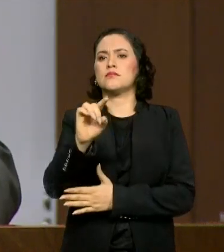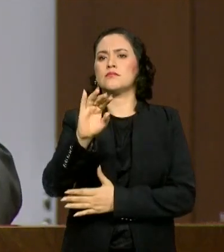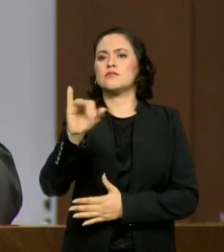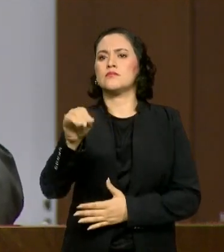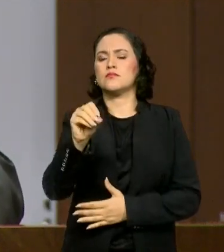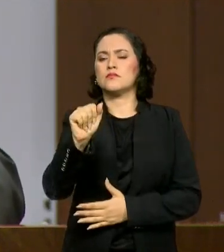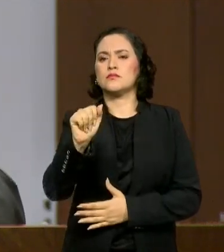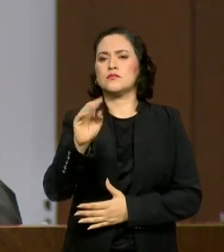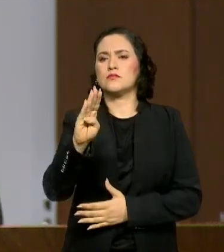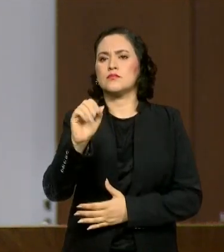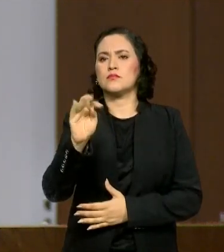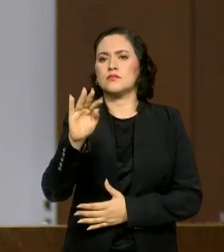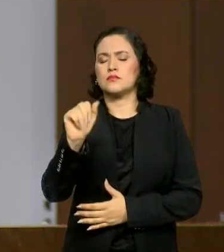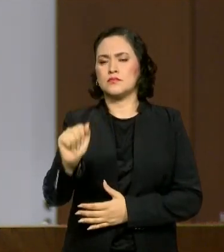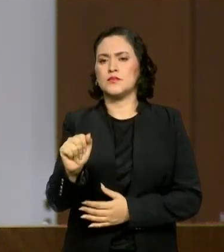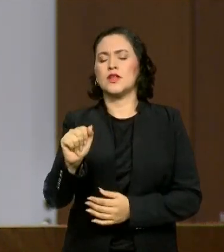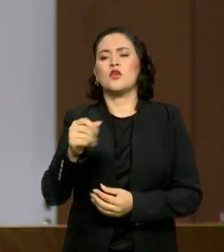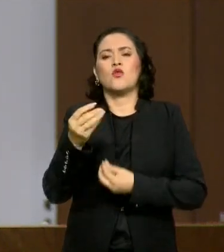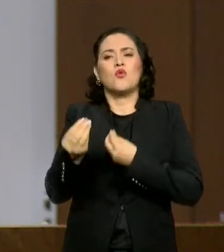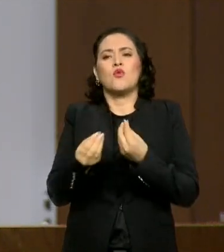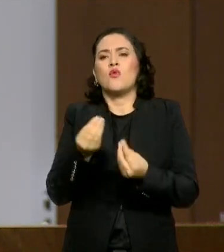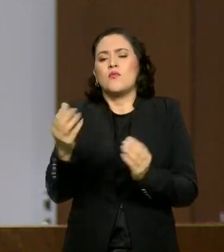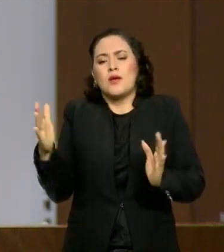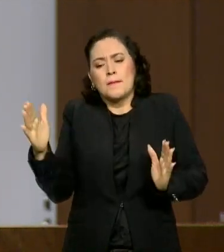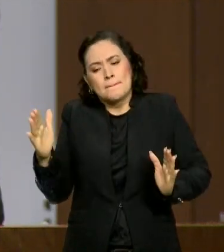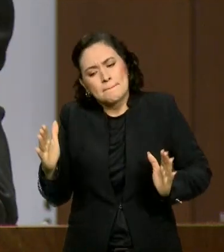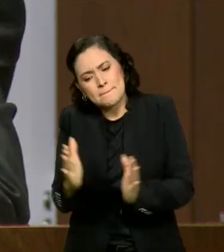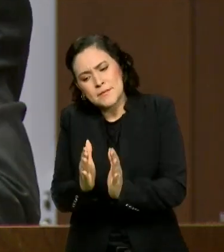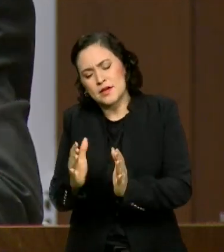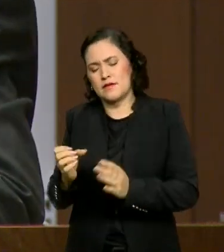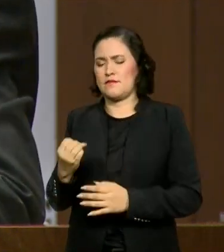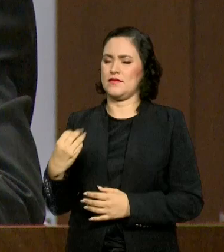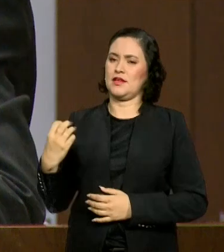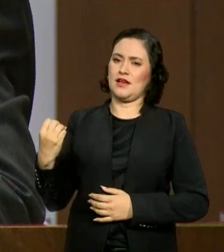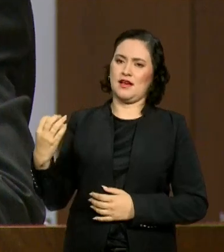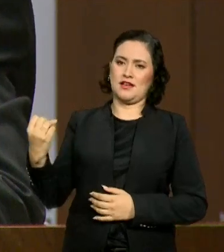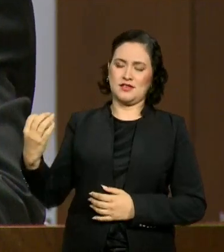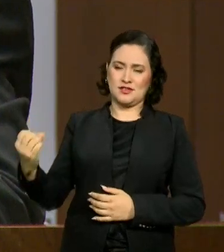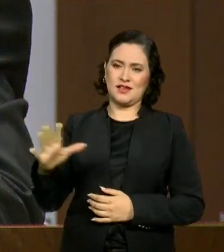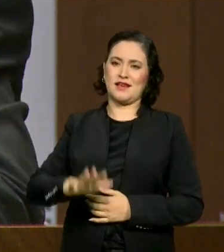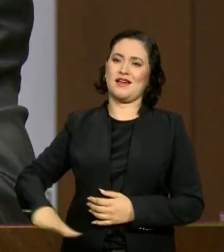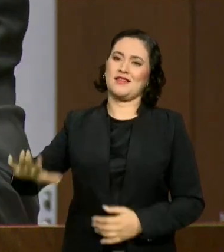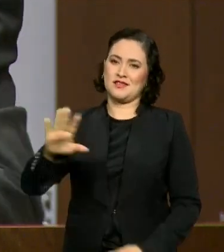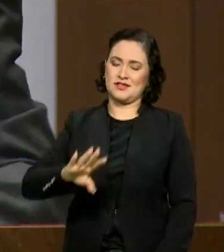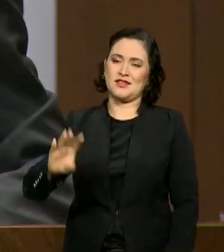acesso da população tão sofrida da Baixada Maranhense. Era esse, senhor presidente.